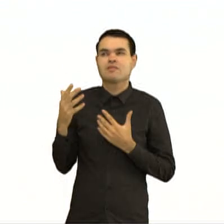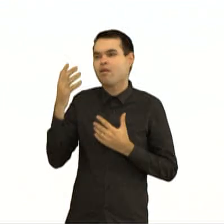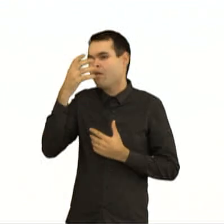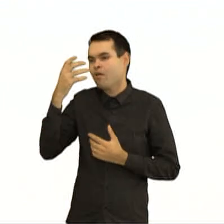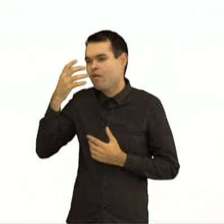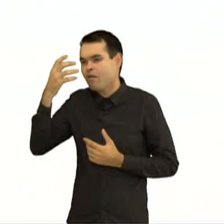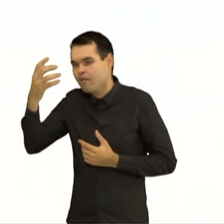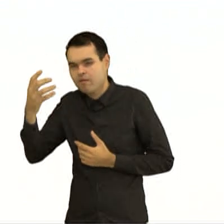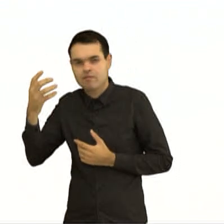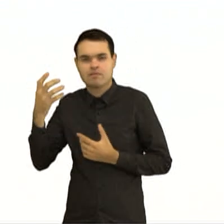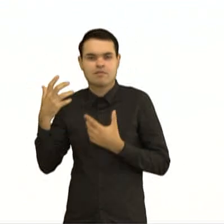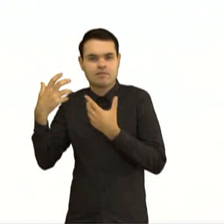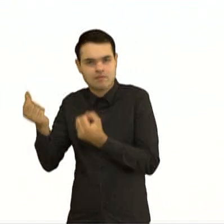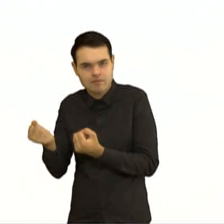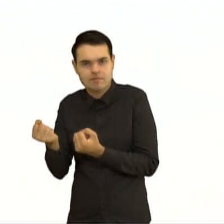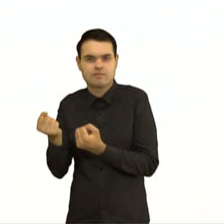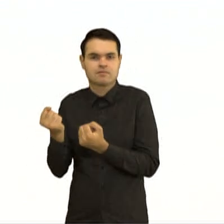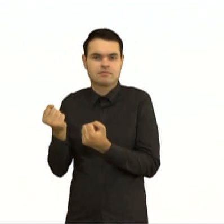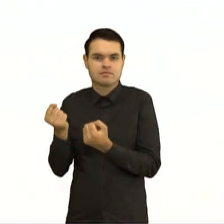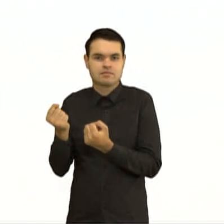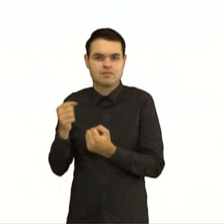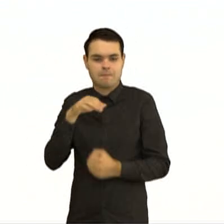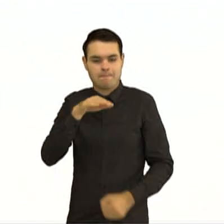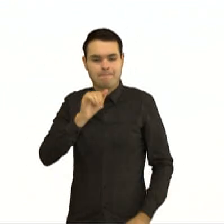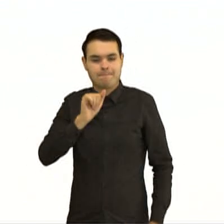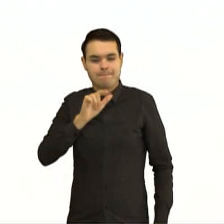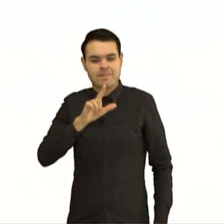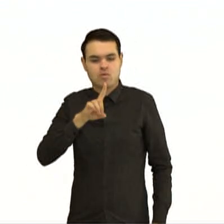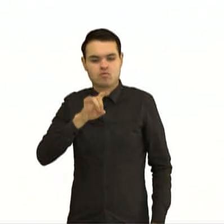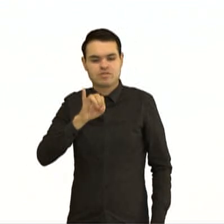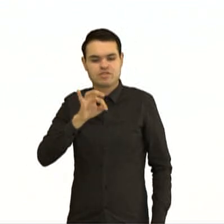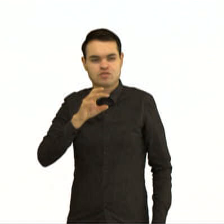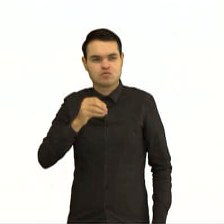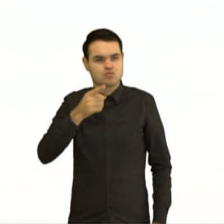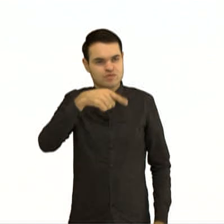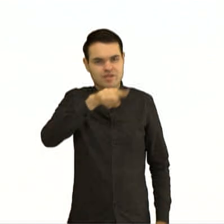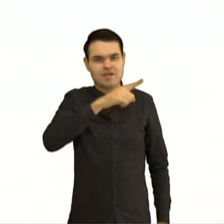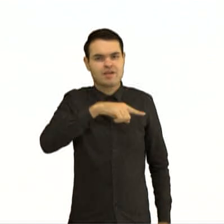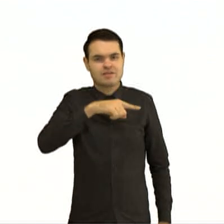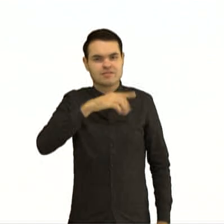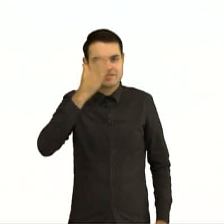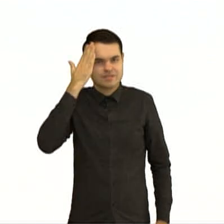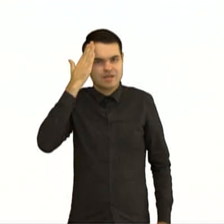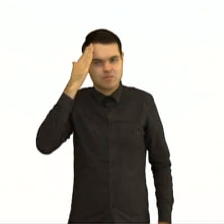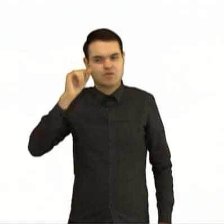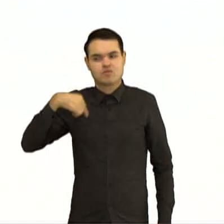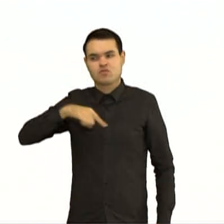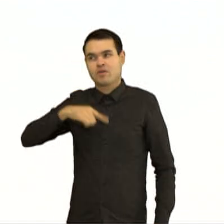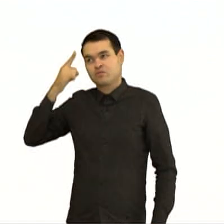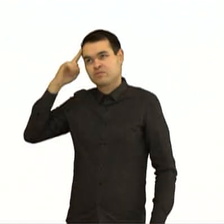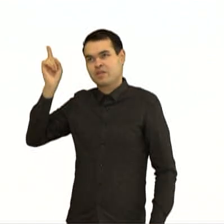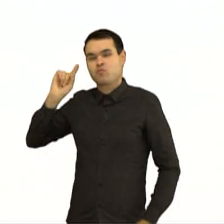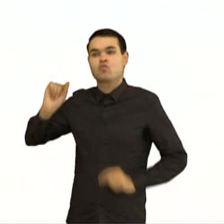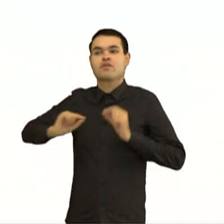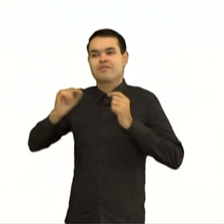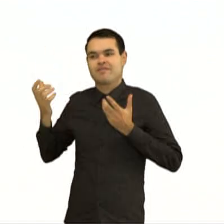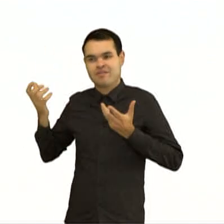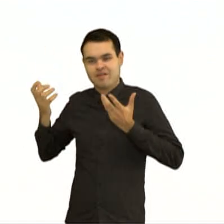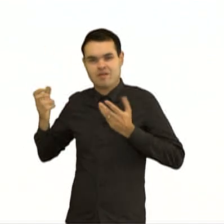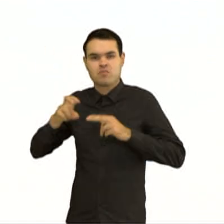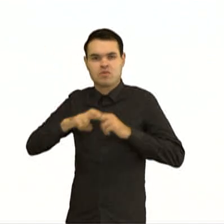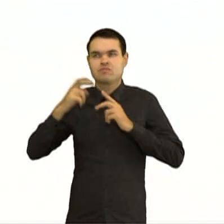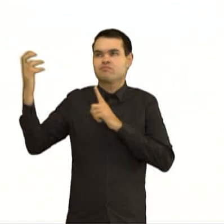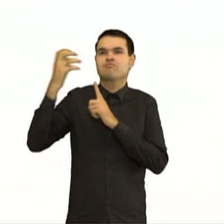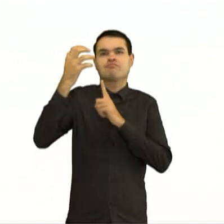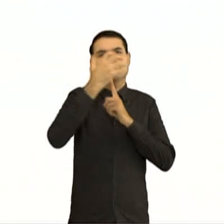isso que a personagem diz, né? Os malditos não sabem que ainda nós não sabemos o que queremos. Então, as crianças, elas são